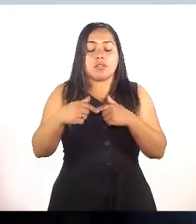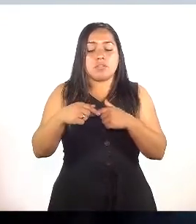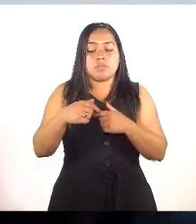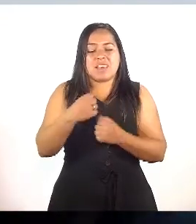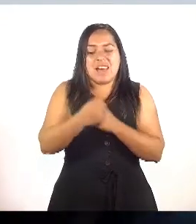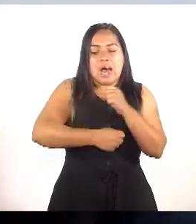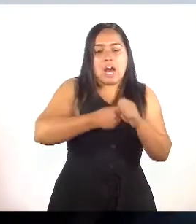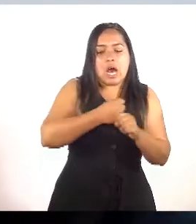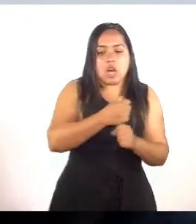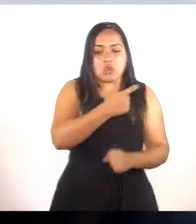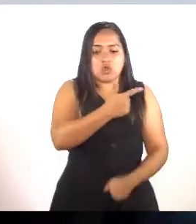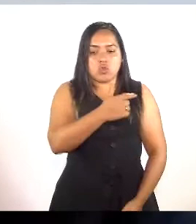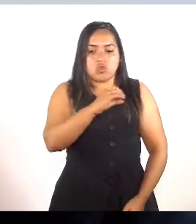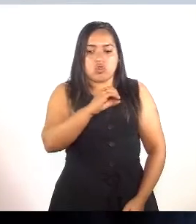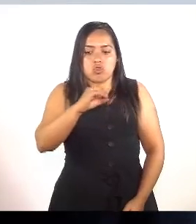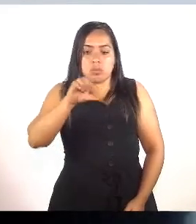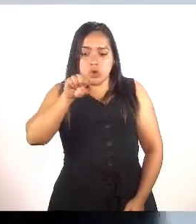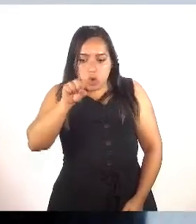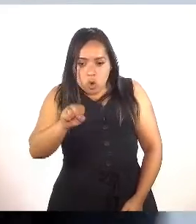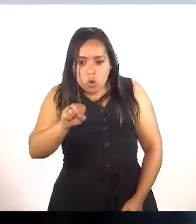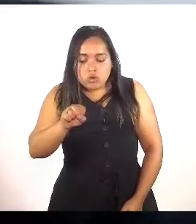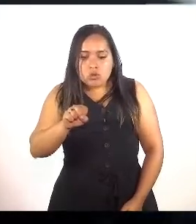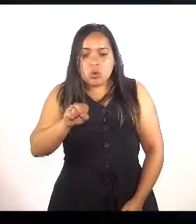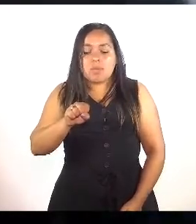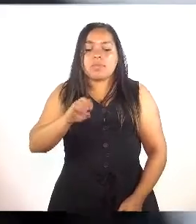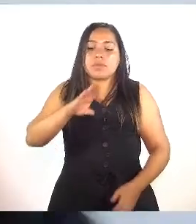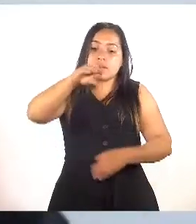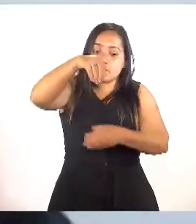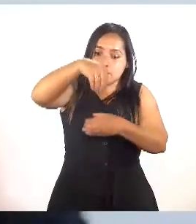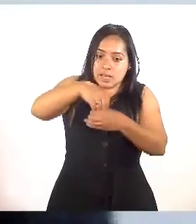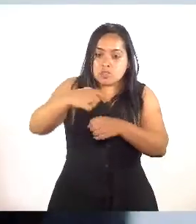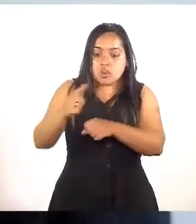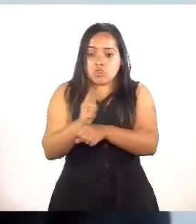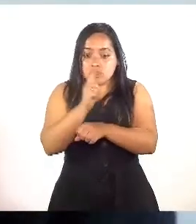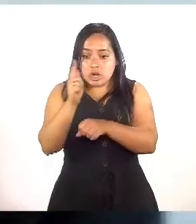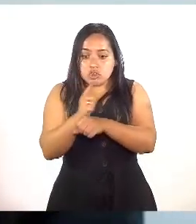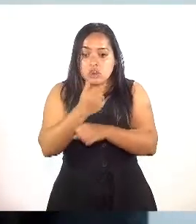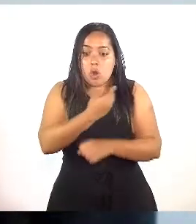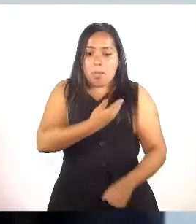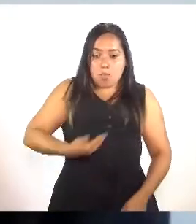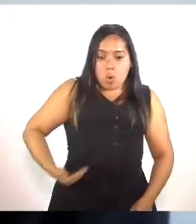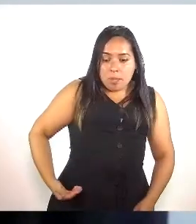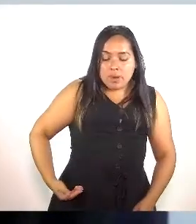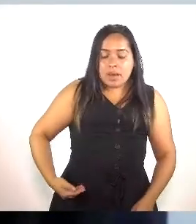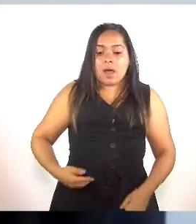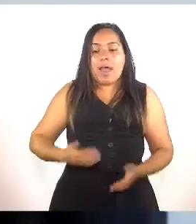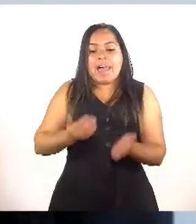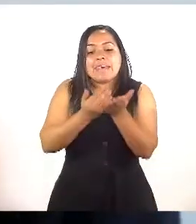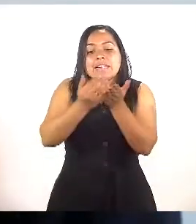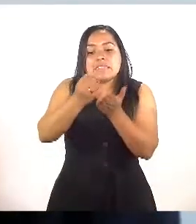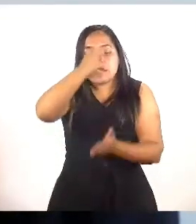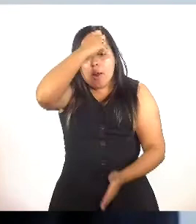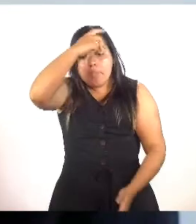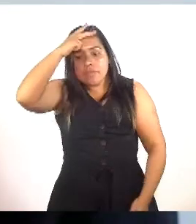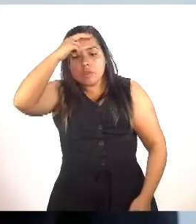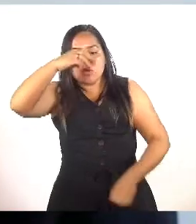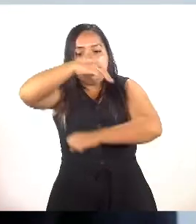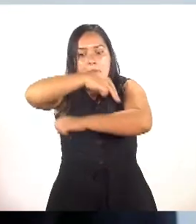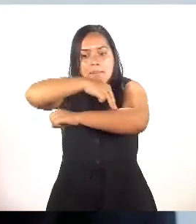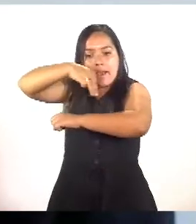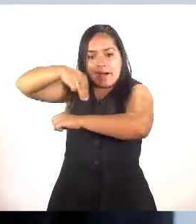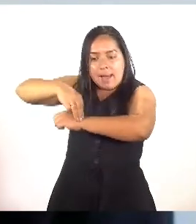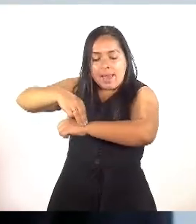inicialmente na Prefeitura de Macaé, com a gestão de convênios, e passando por gestões de obras